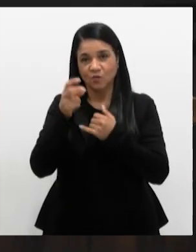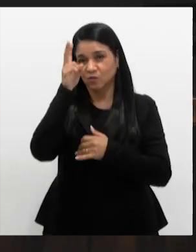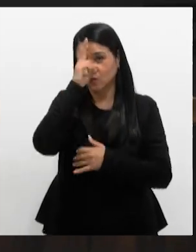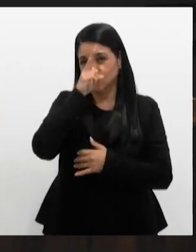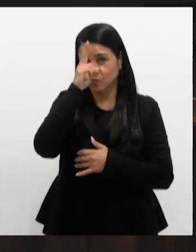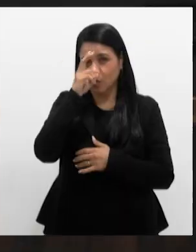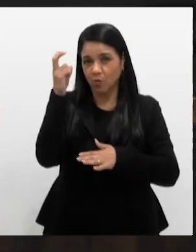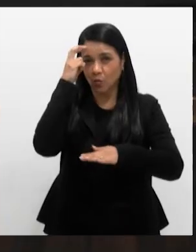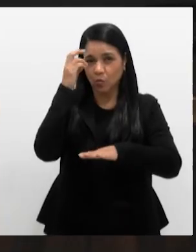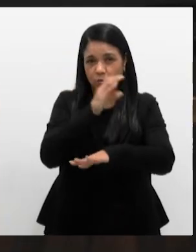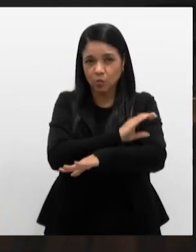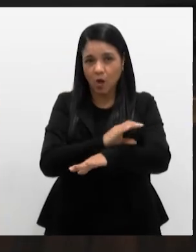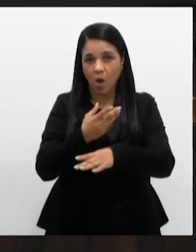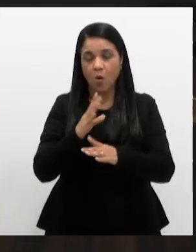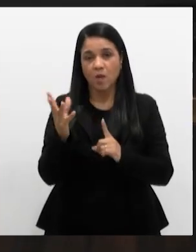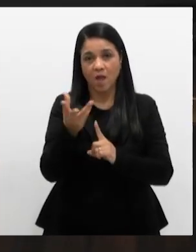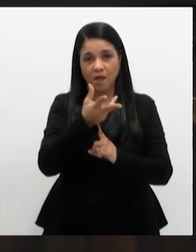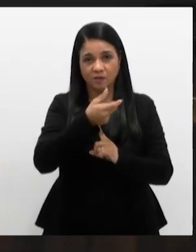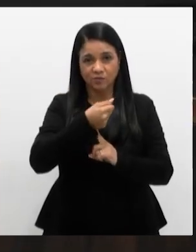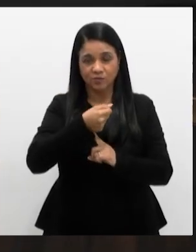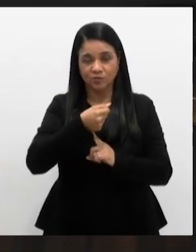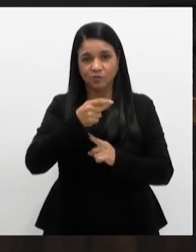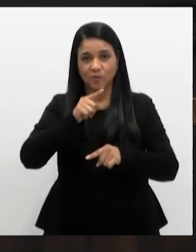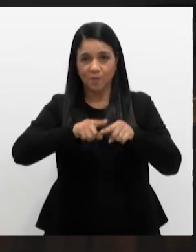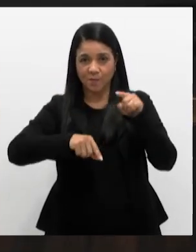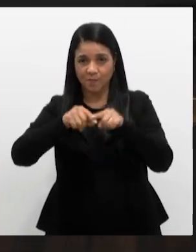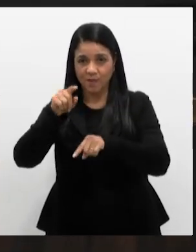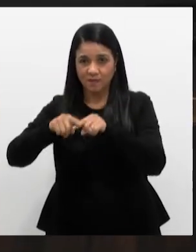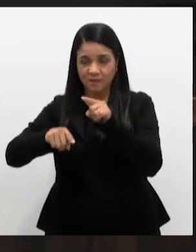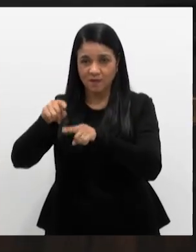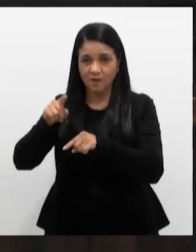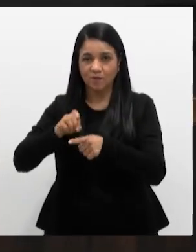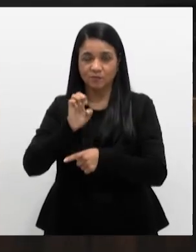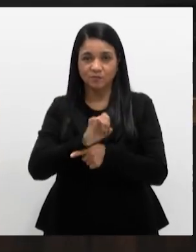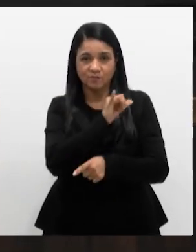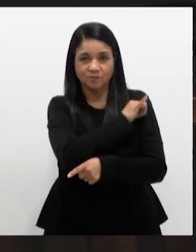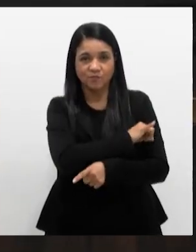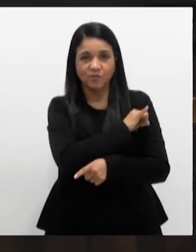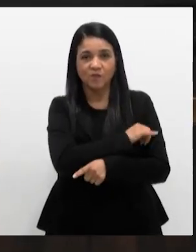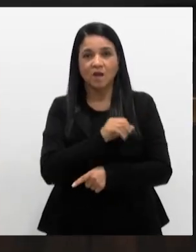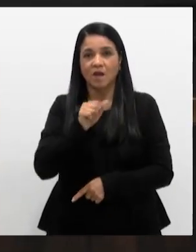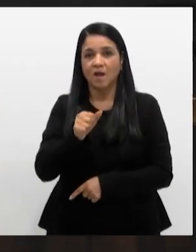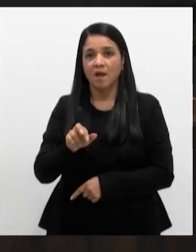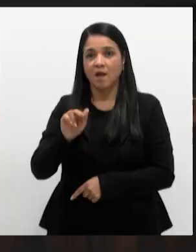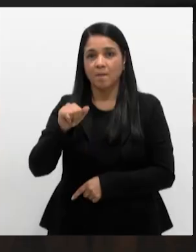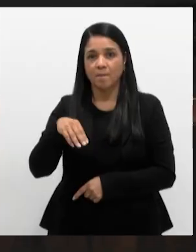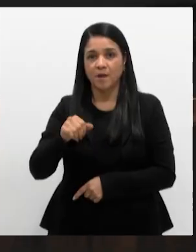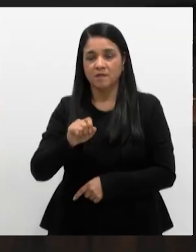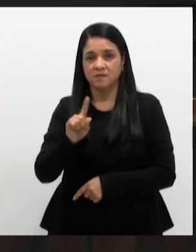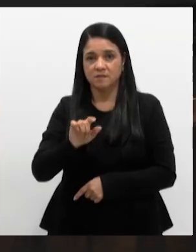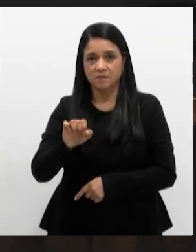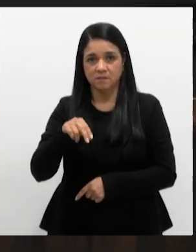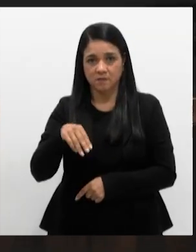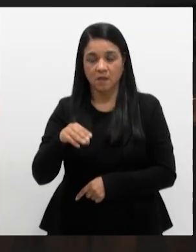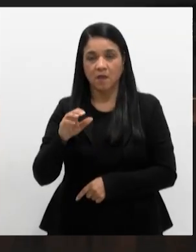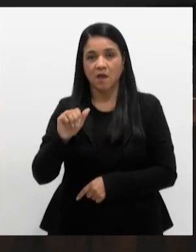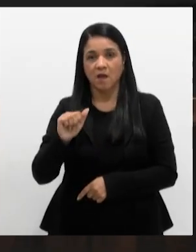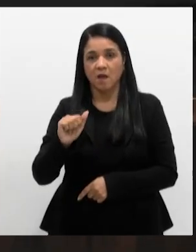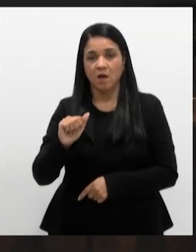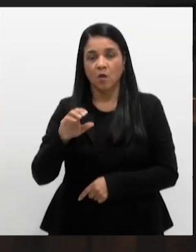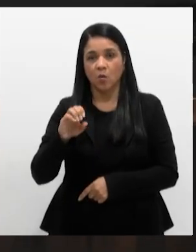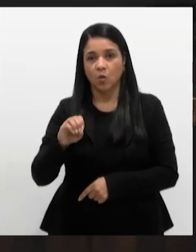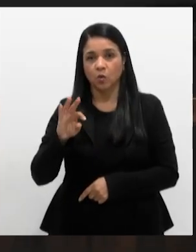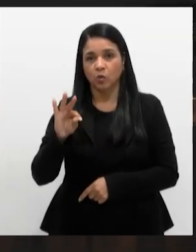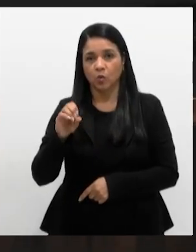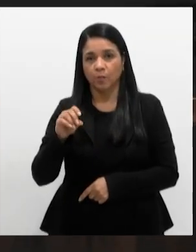histórico, cultural e artístico de natureza imaterial do Estado do Rio de Janeiro o Armazém da Utopia. Em discussão, não havendo quem